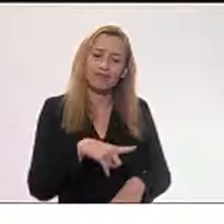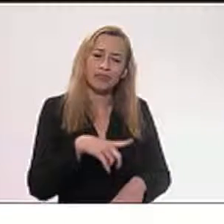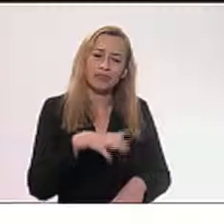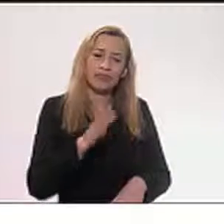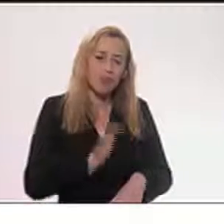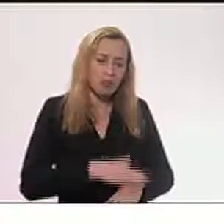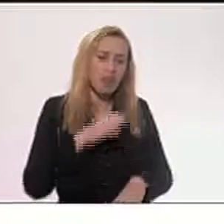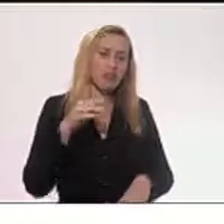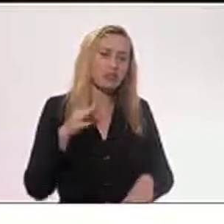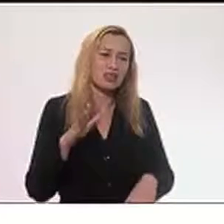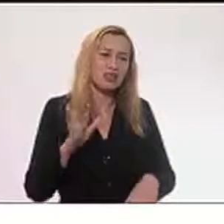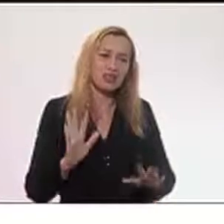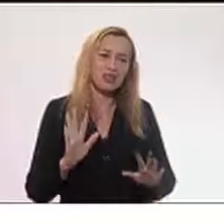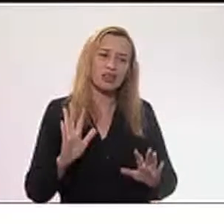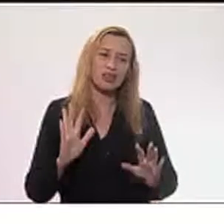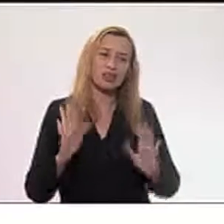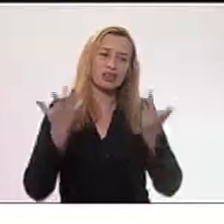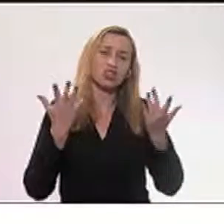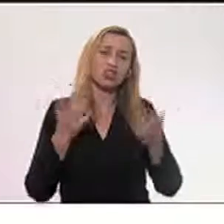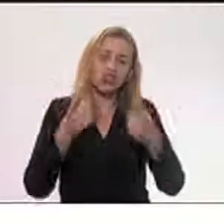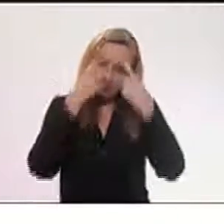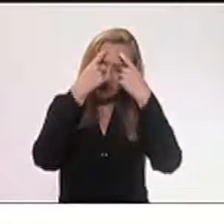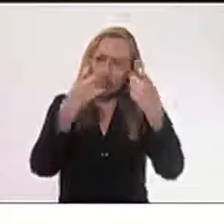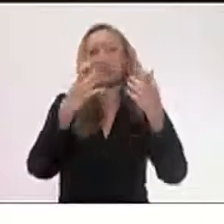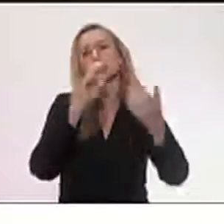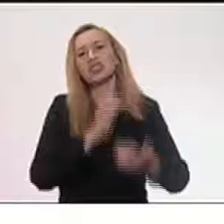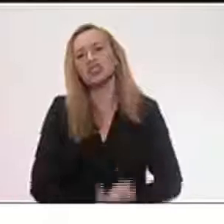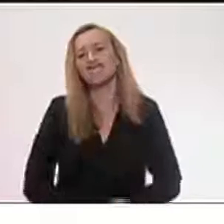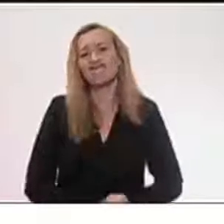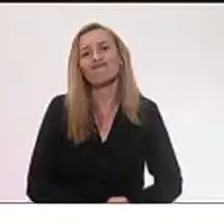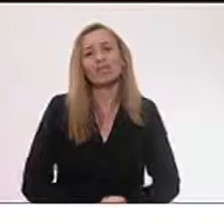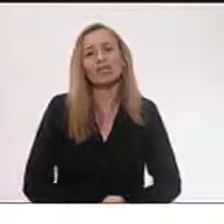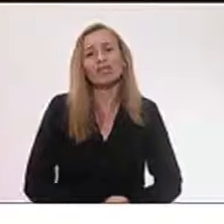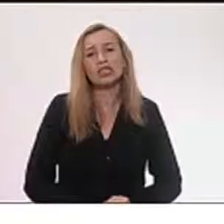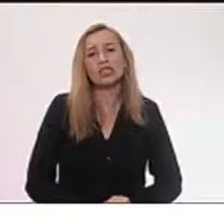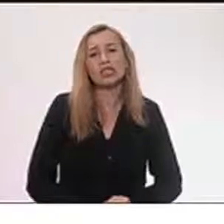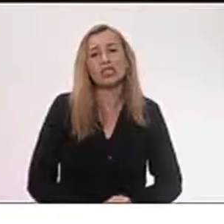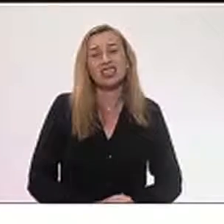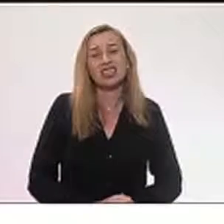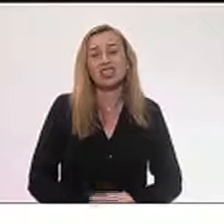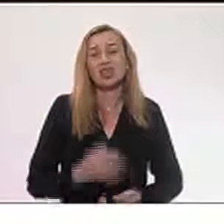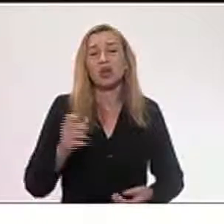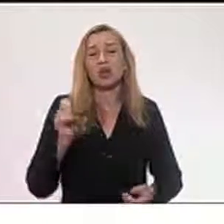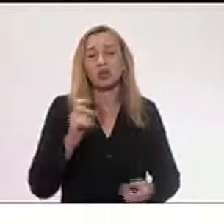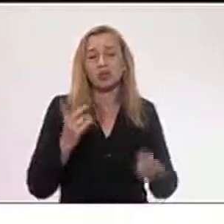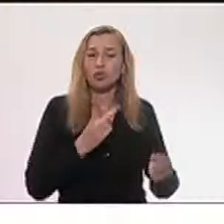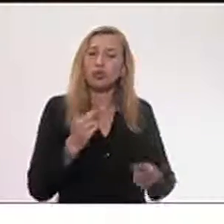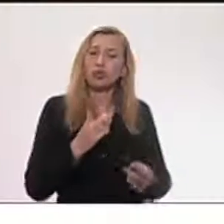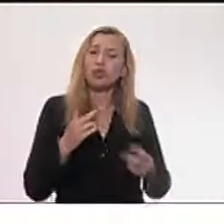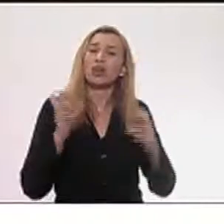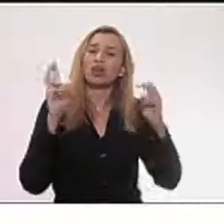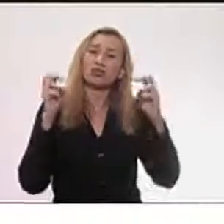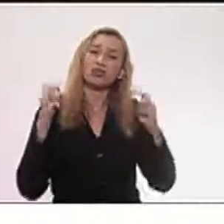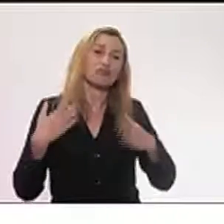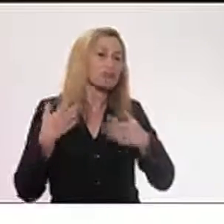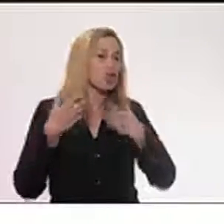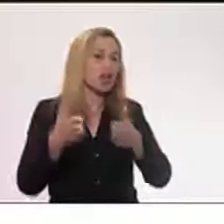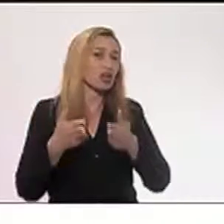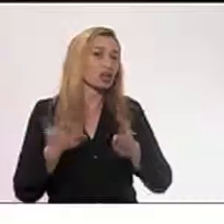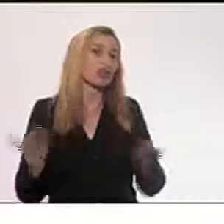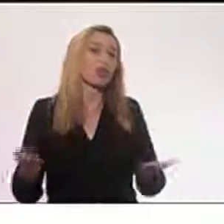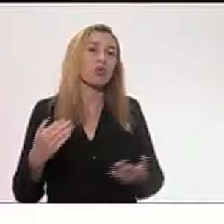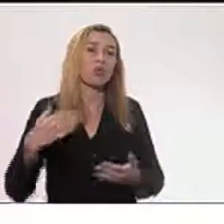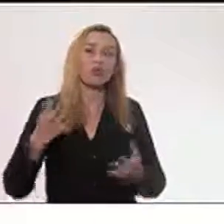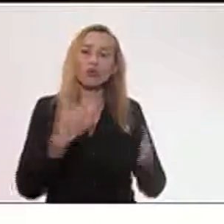mais é corroborada a espiral da violência. Isso tem uma relação diretamente proporcional. O governo